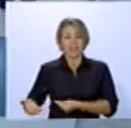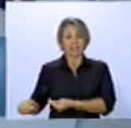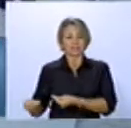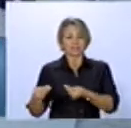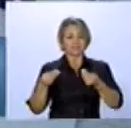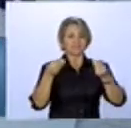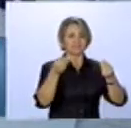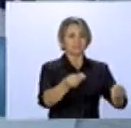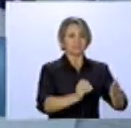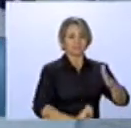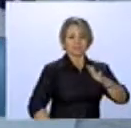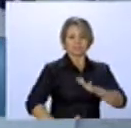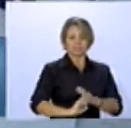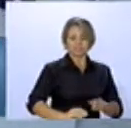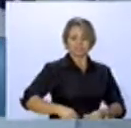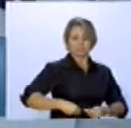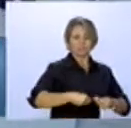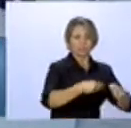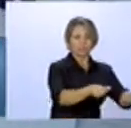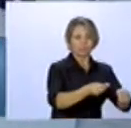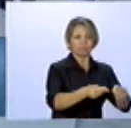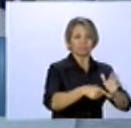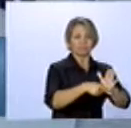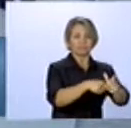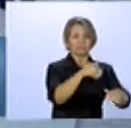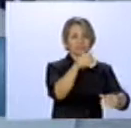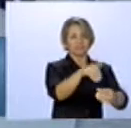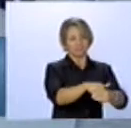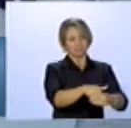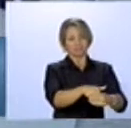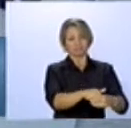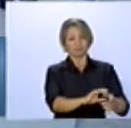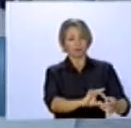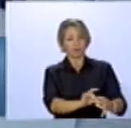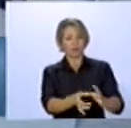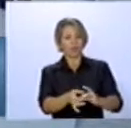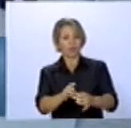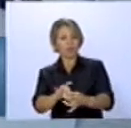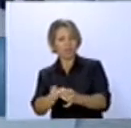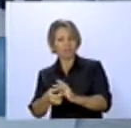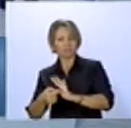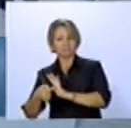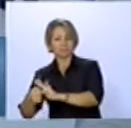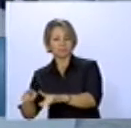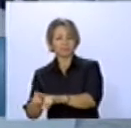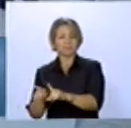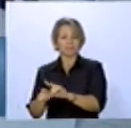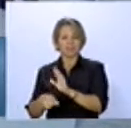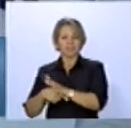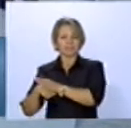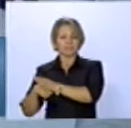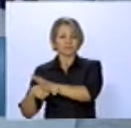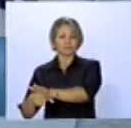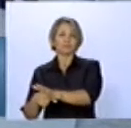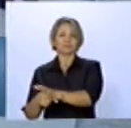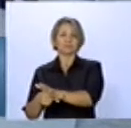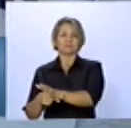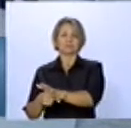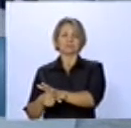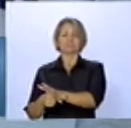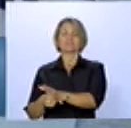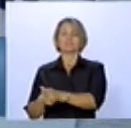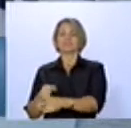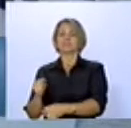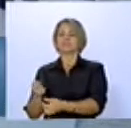para campanhas eleitorais a corrente que defende a manutenção de financiamento de campanhas por empresas